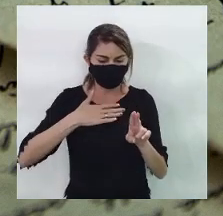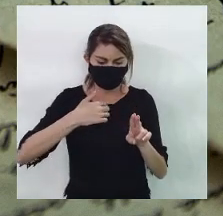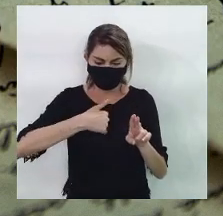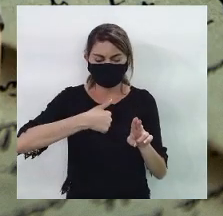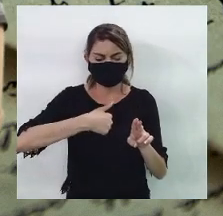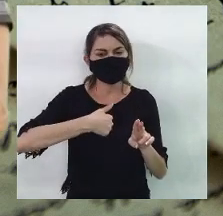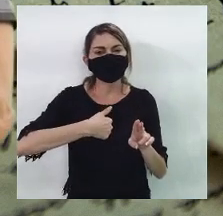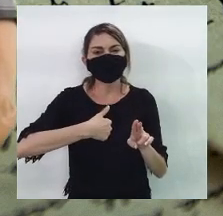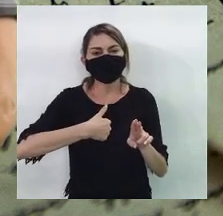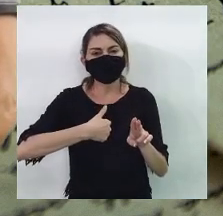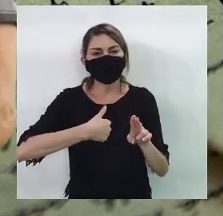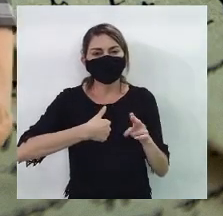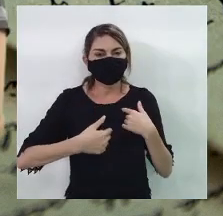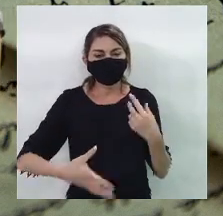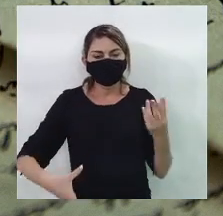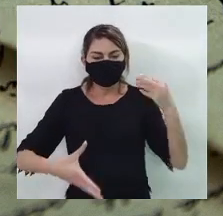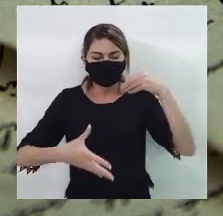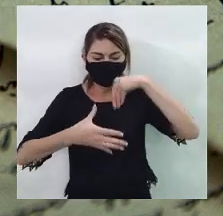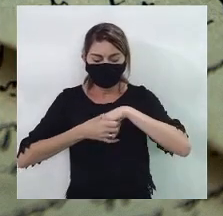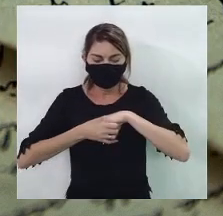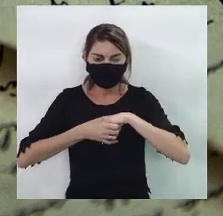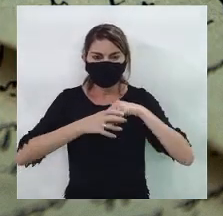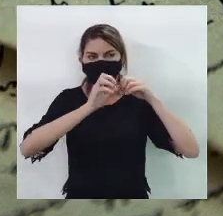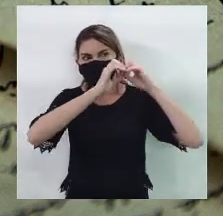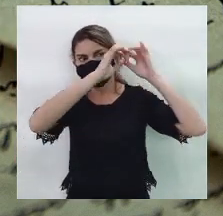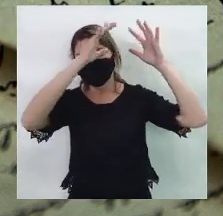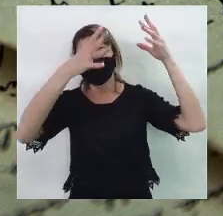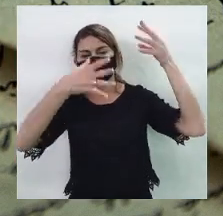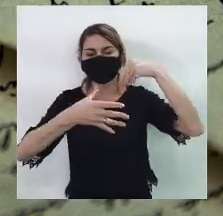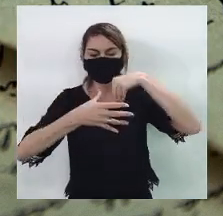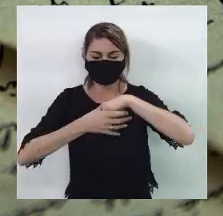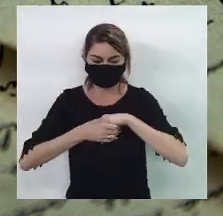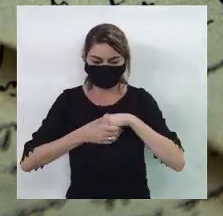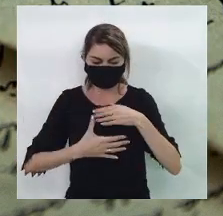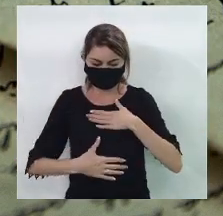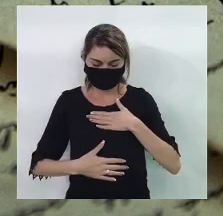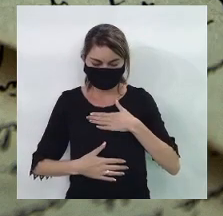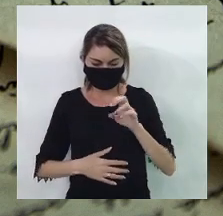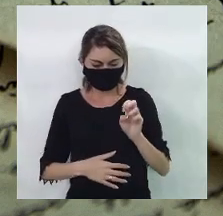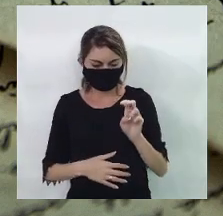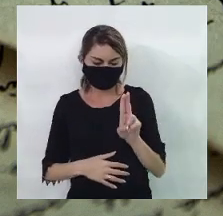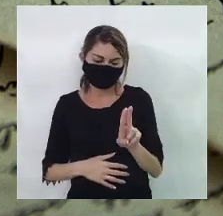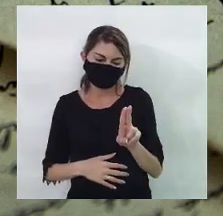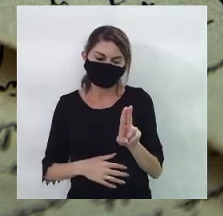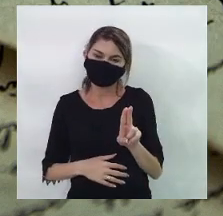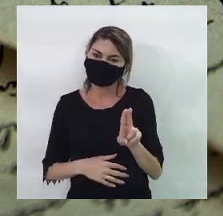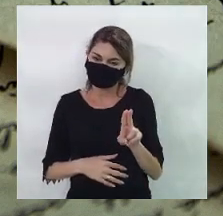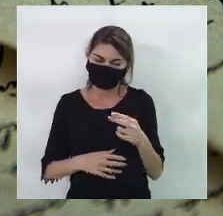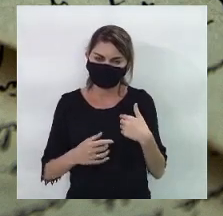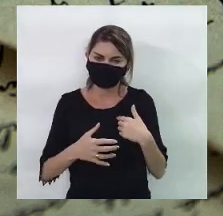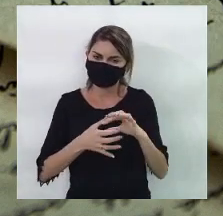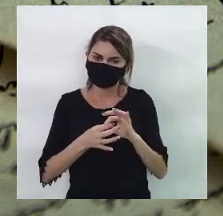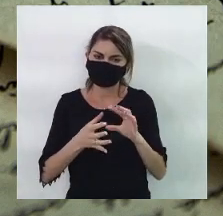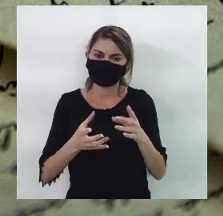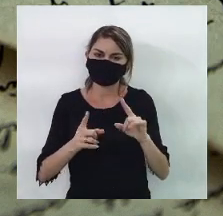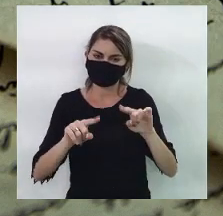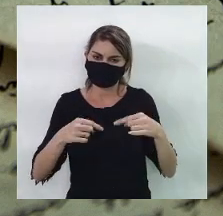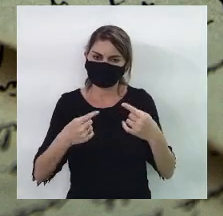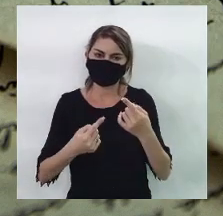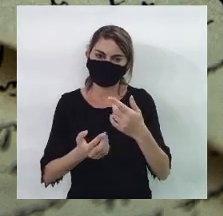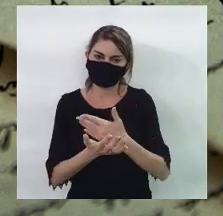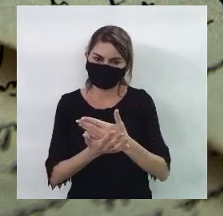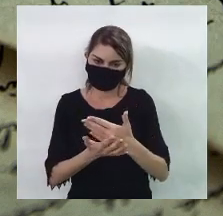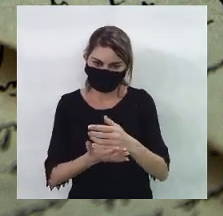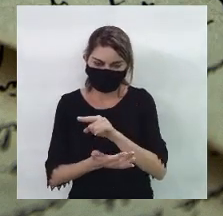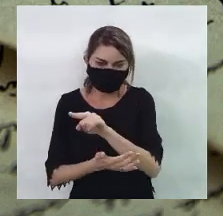que vai ter o quê? Um mergulho dentro desse eu, desse conflito. E eu deixo um desafio logo no